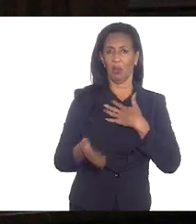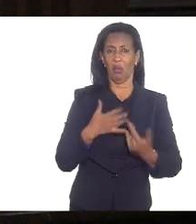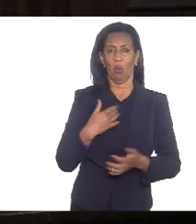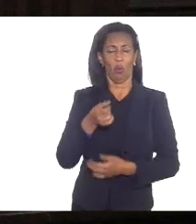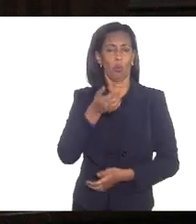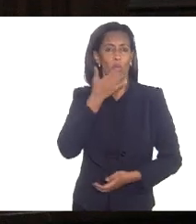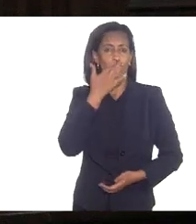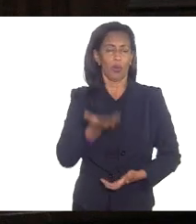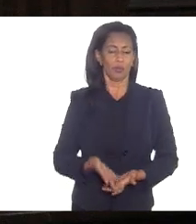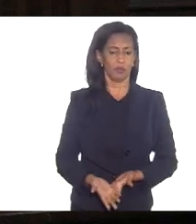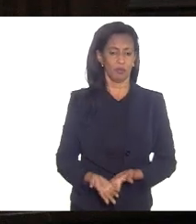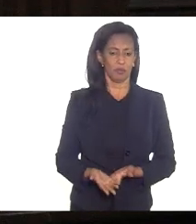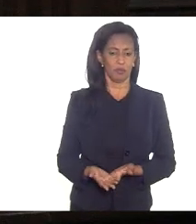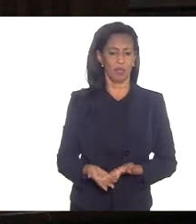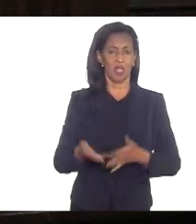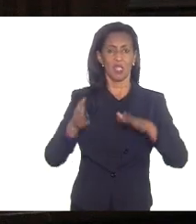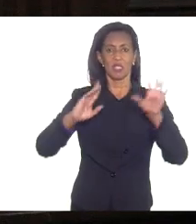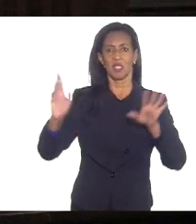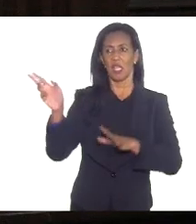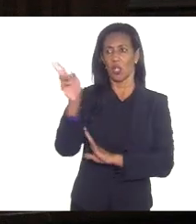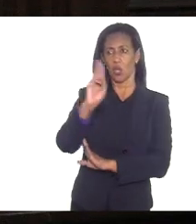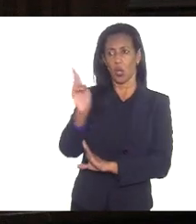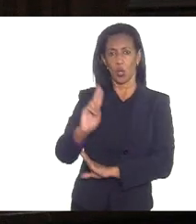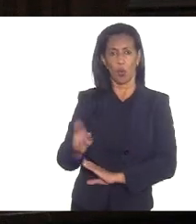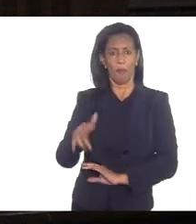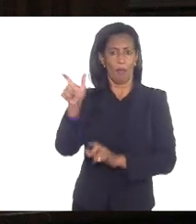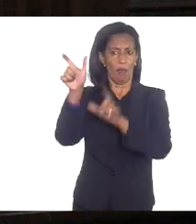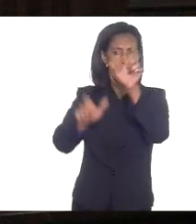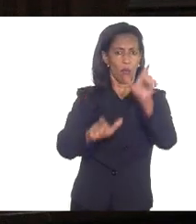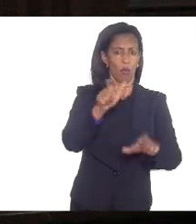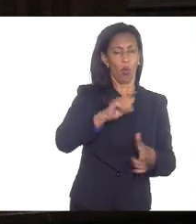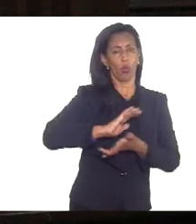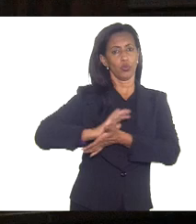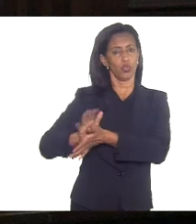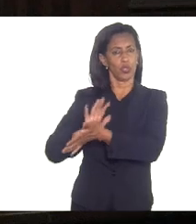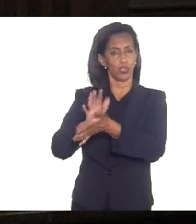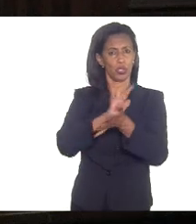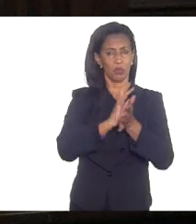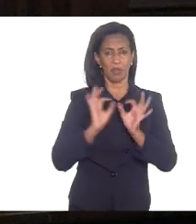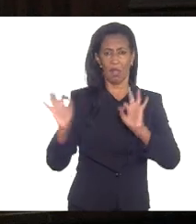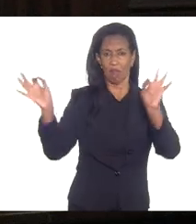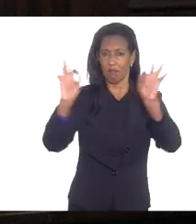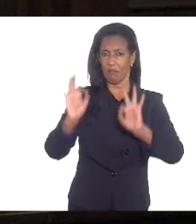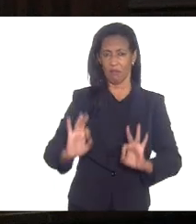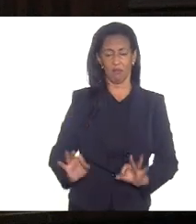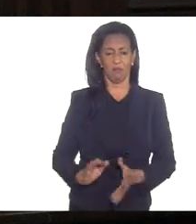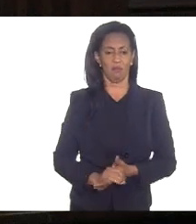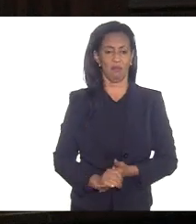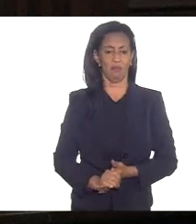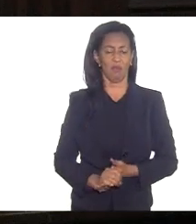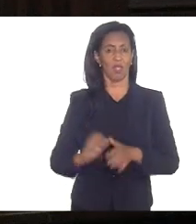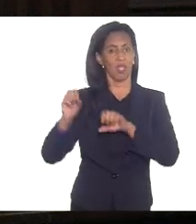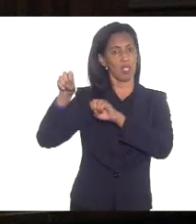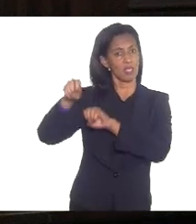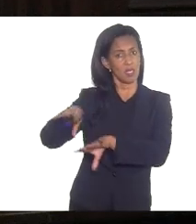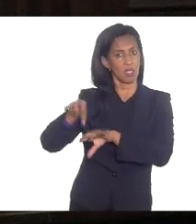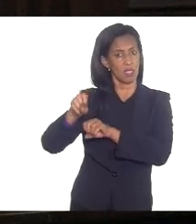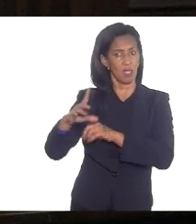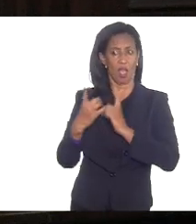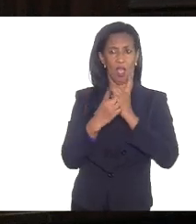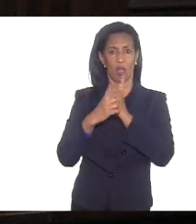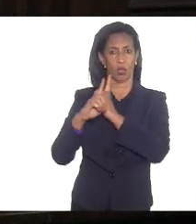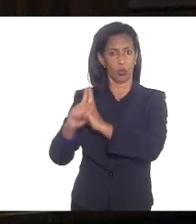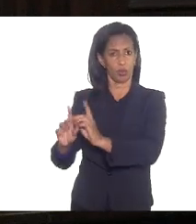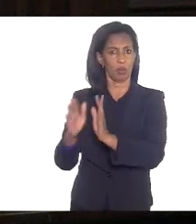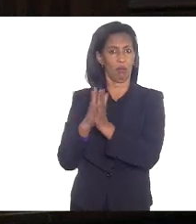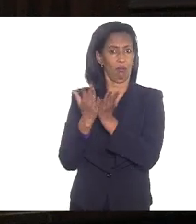tipo, sem nomear pessoalmente ou discriminar ninguém especificamente, ensinar a doutrina